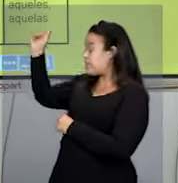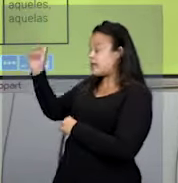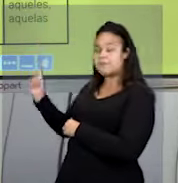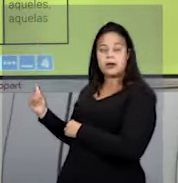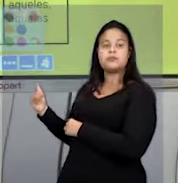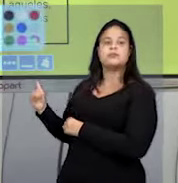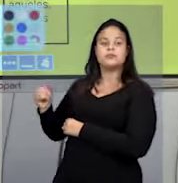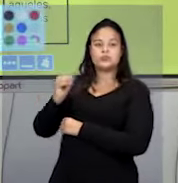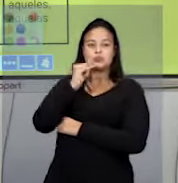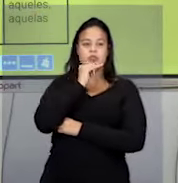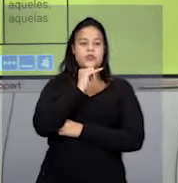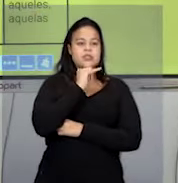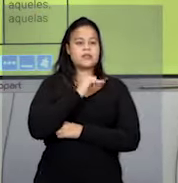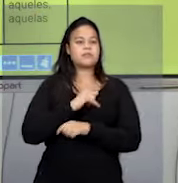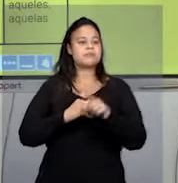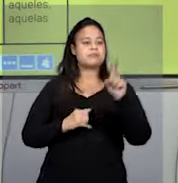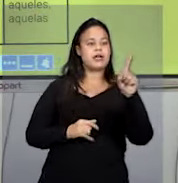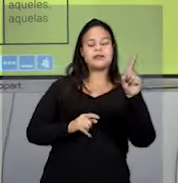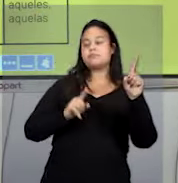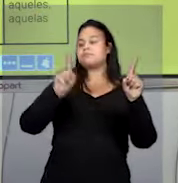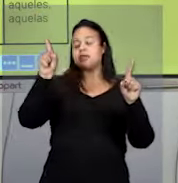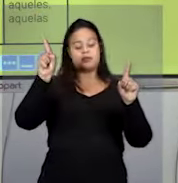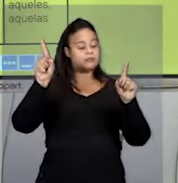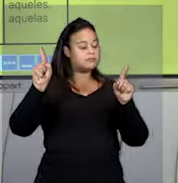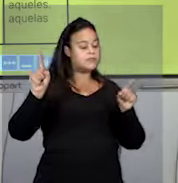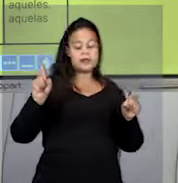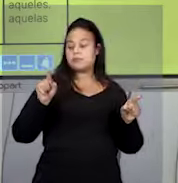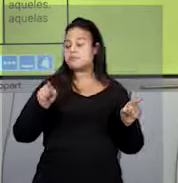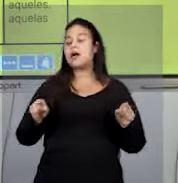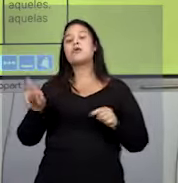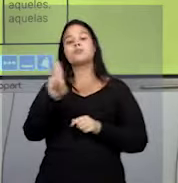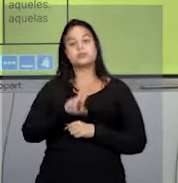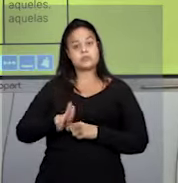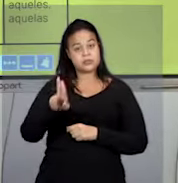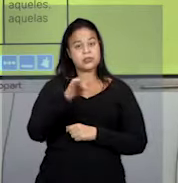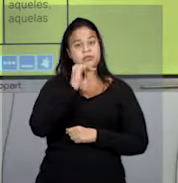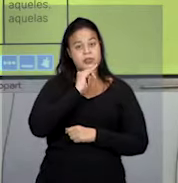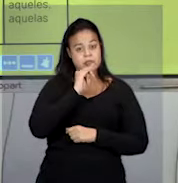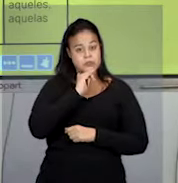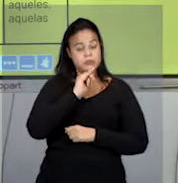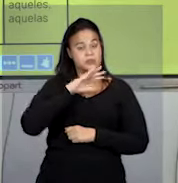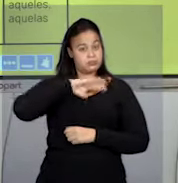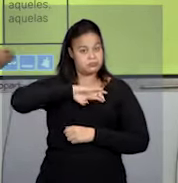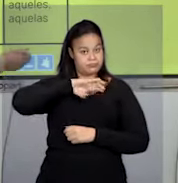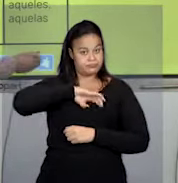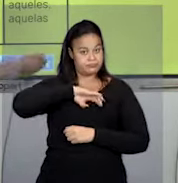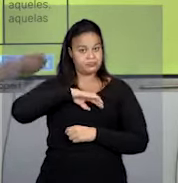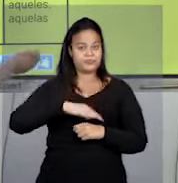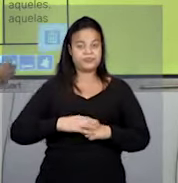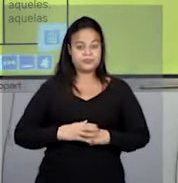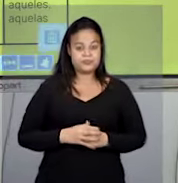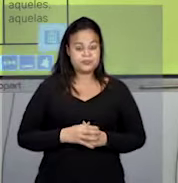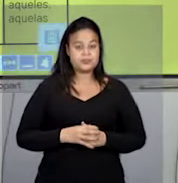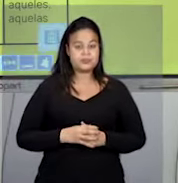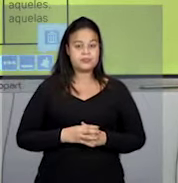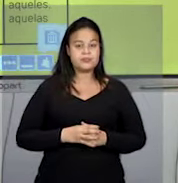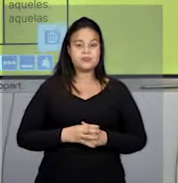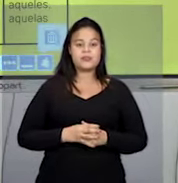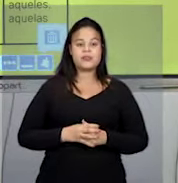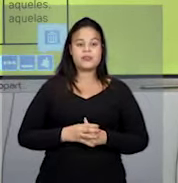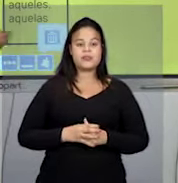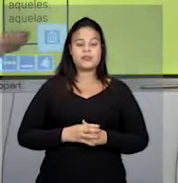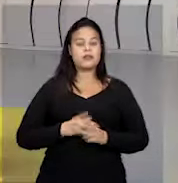no exemplo, ó, aquele, aquilo, certo? Então, vamos ver se a